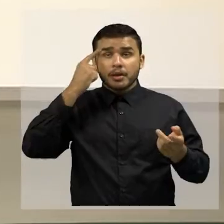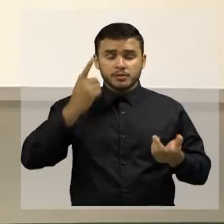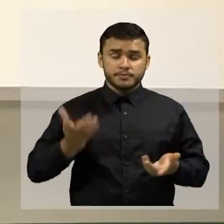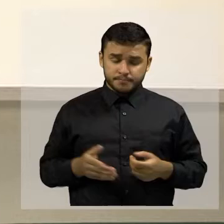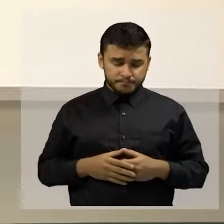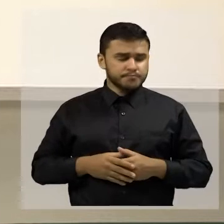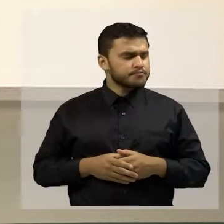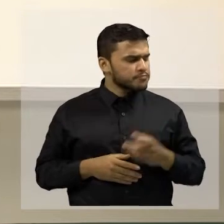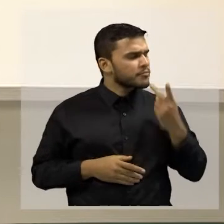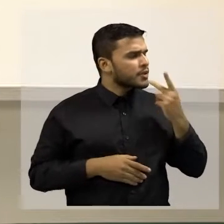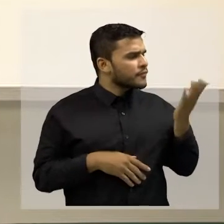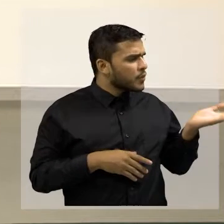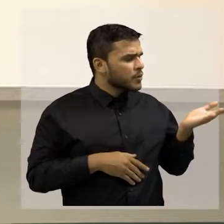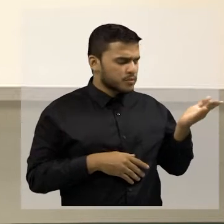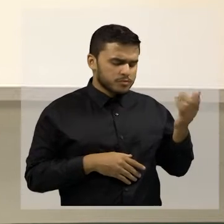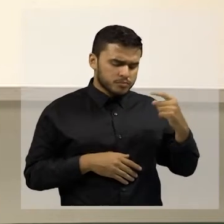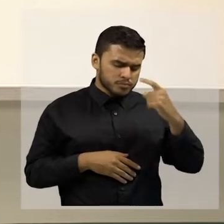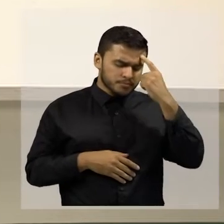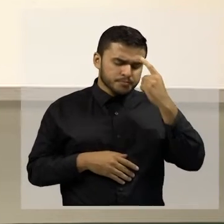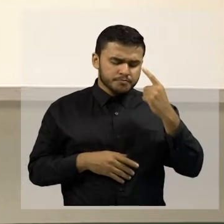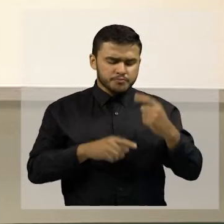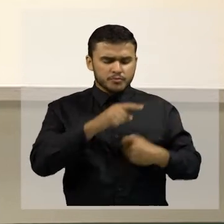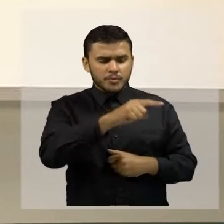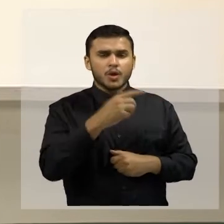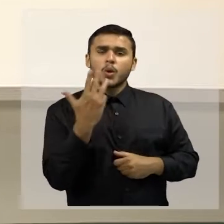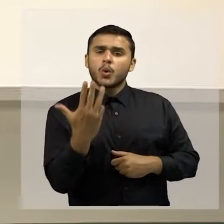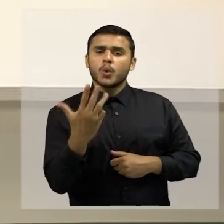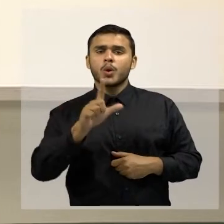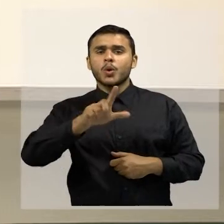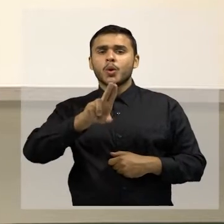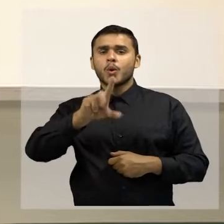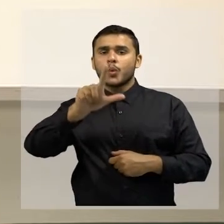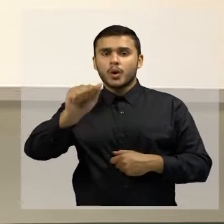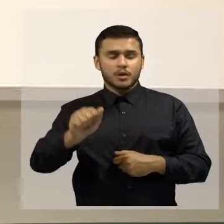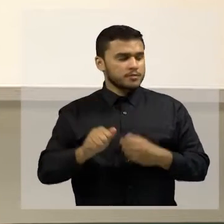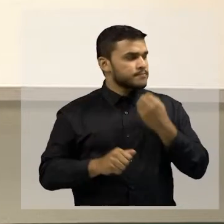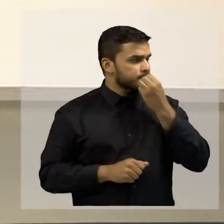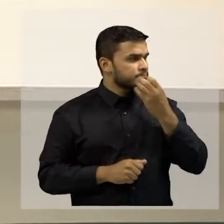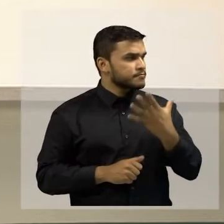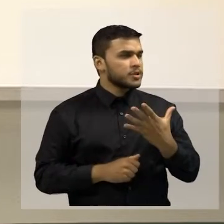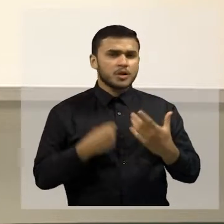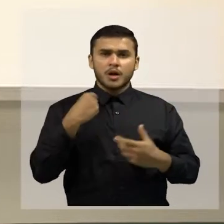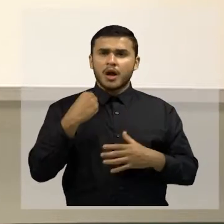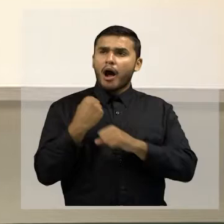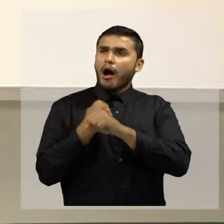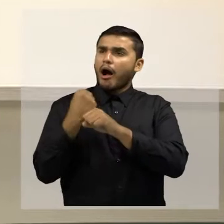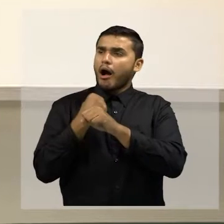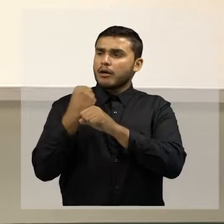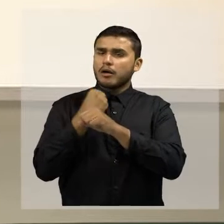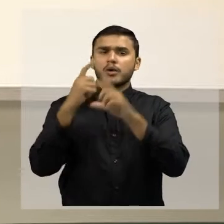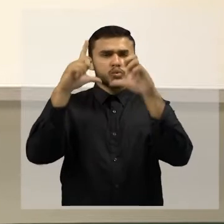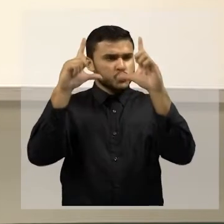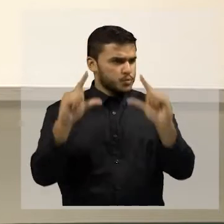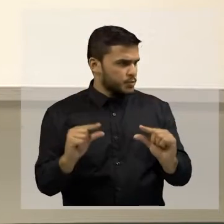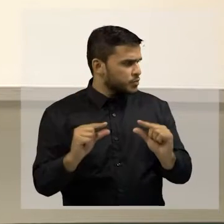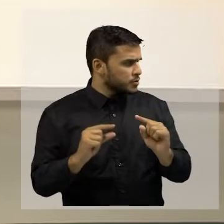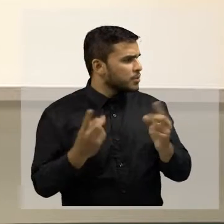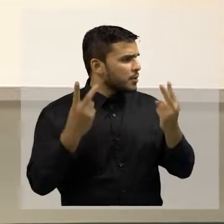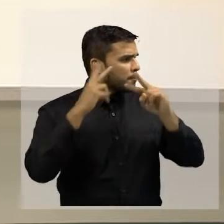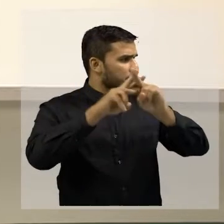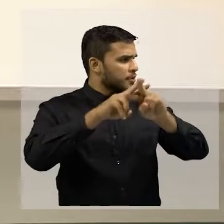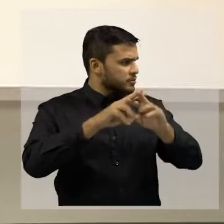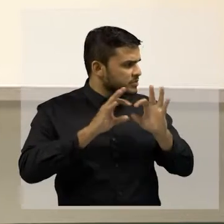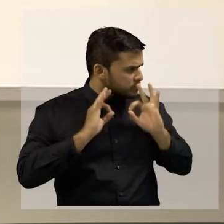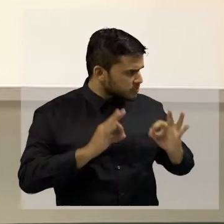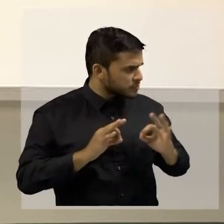ex-presidente Luiz Inácio Lula da Silva, o STJ diminuiu a pena, né? Que bom, eu acho que é interessante. Coloca em